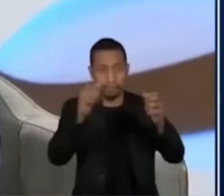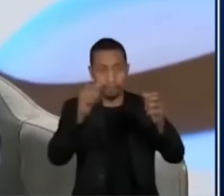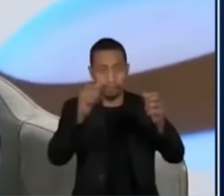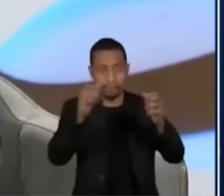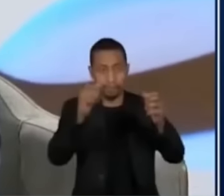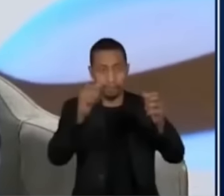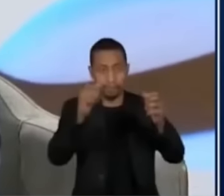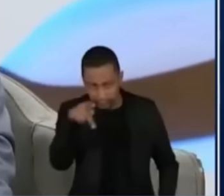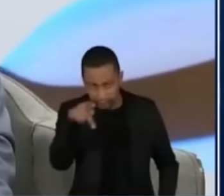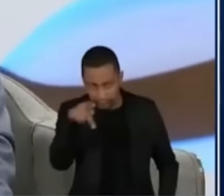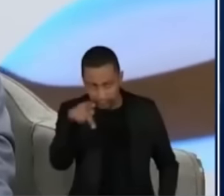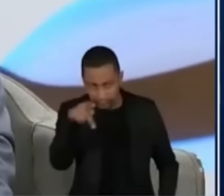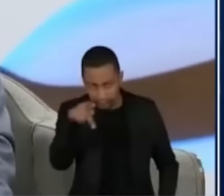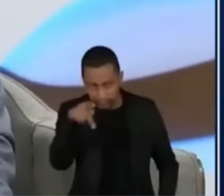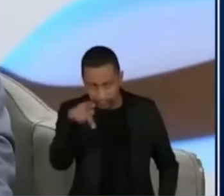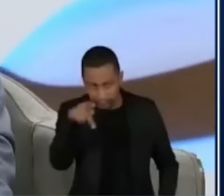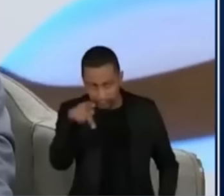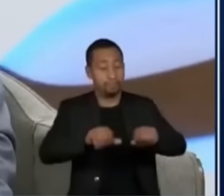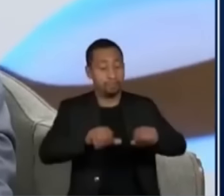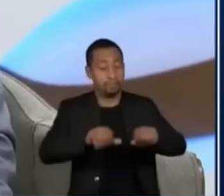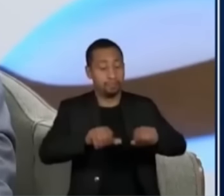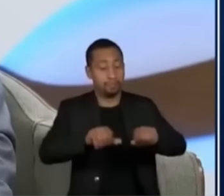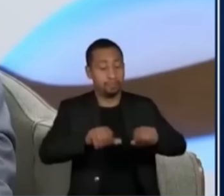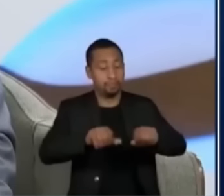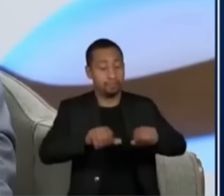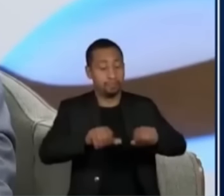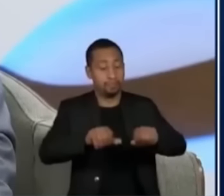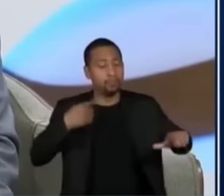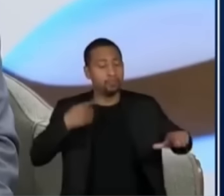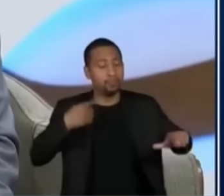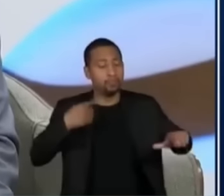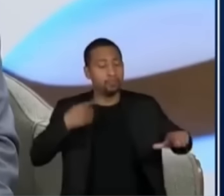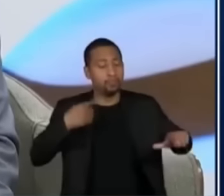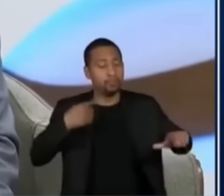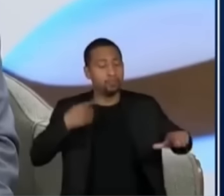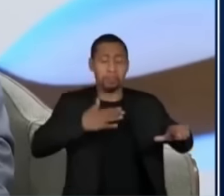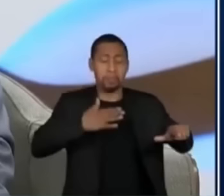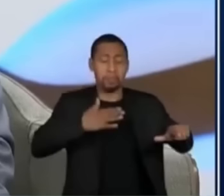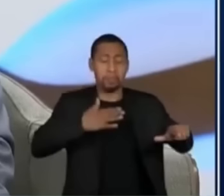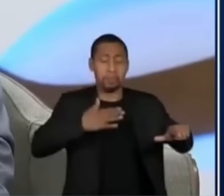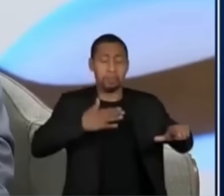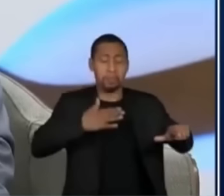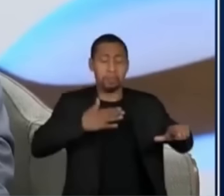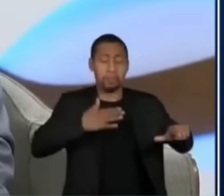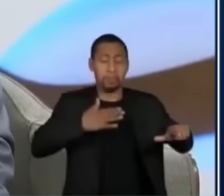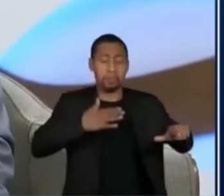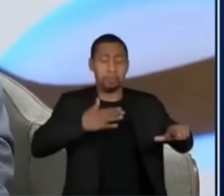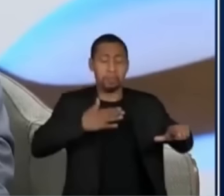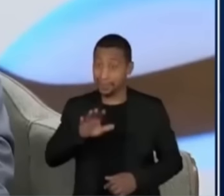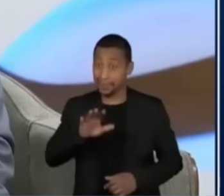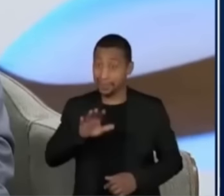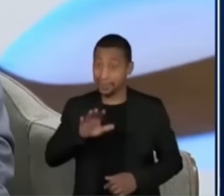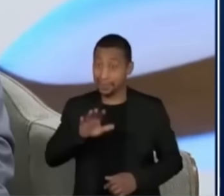de contabilidade, de contábil. O Lula é diplomado. O Lula é torneiro mecânico formado pelo SESI. Isso quer